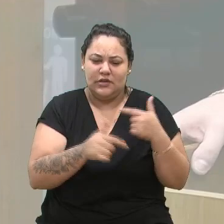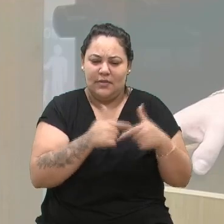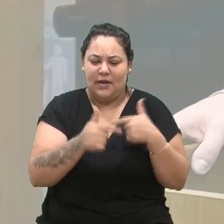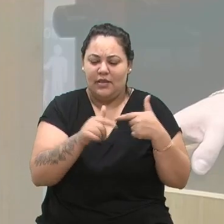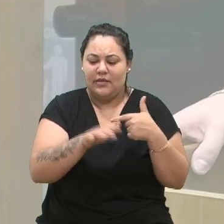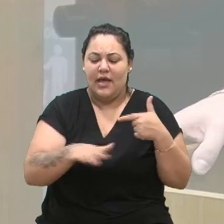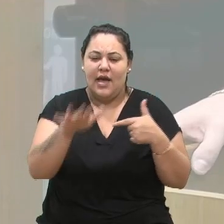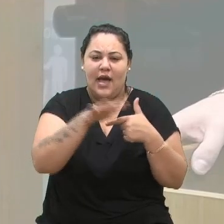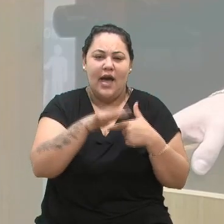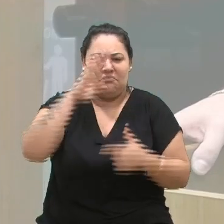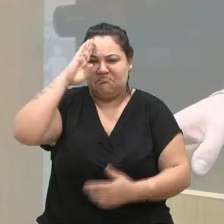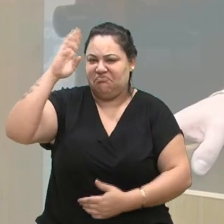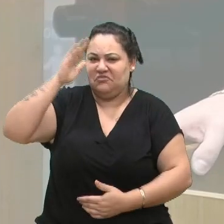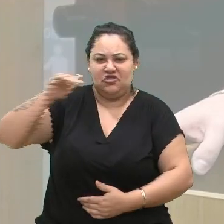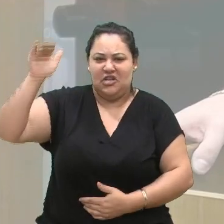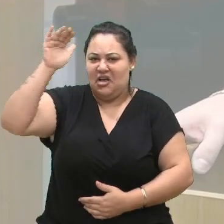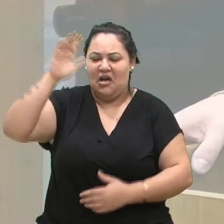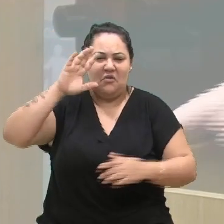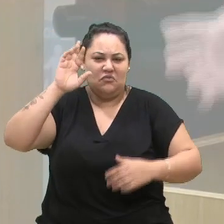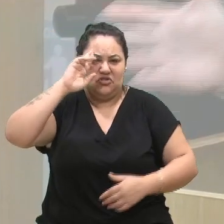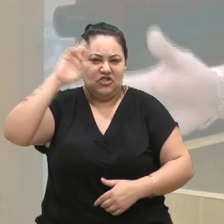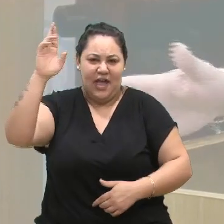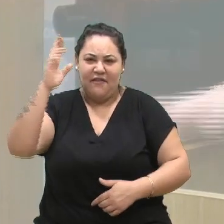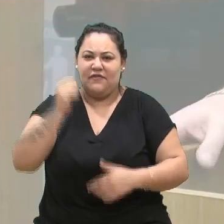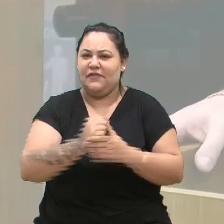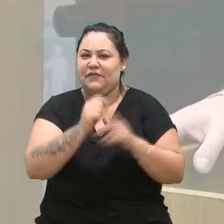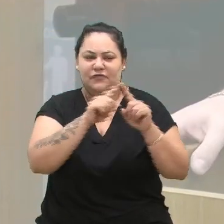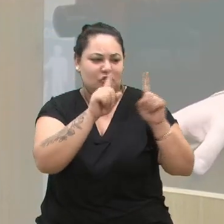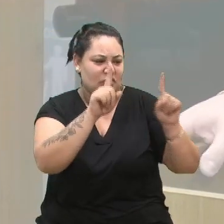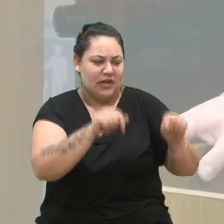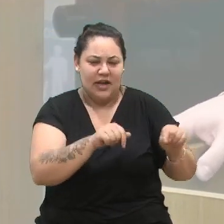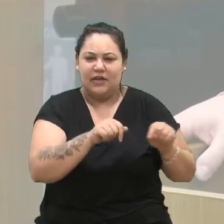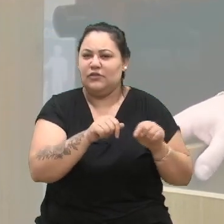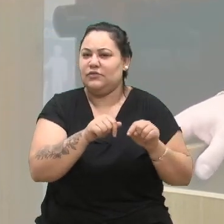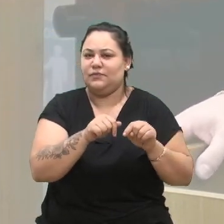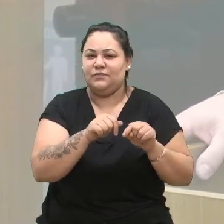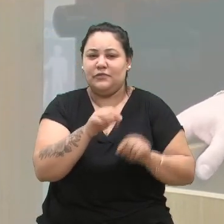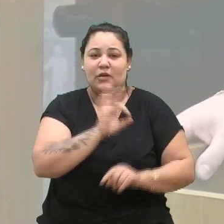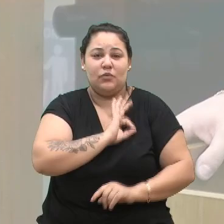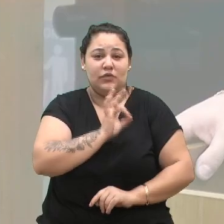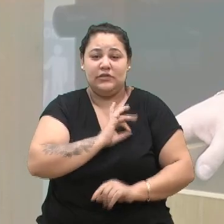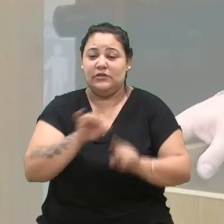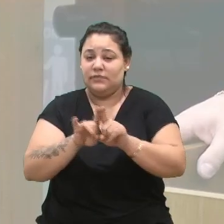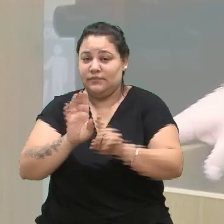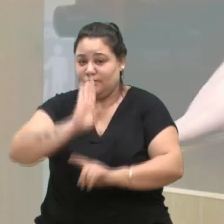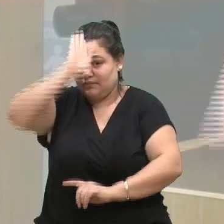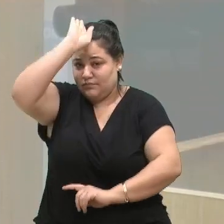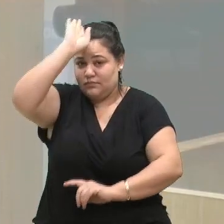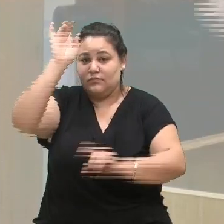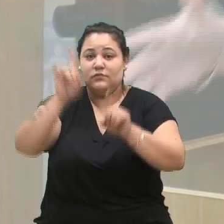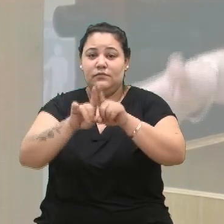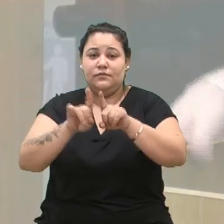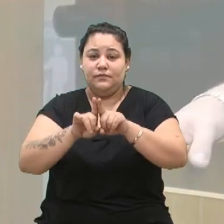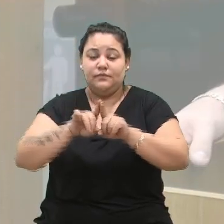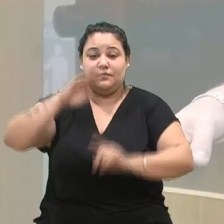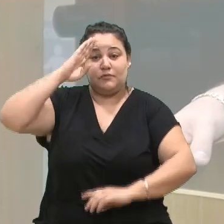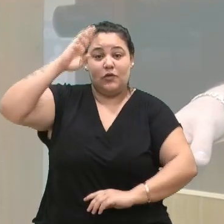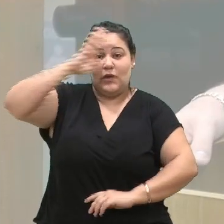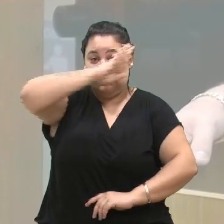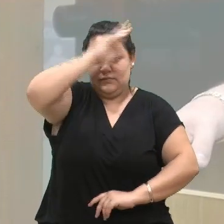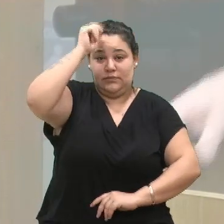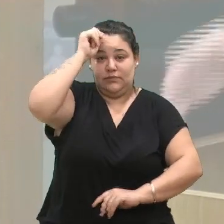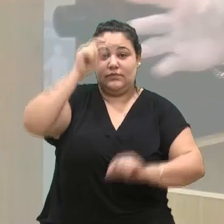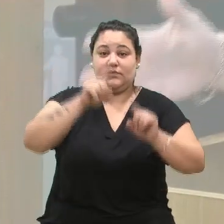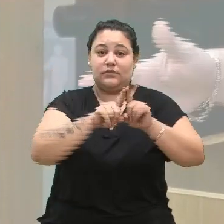pública, comandantes gerais, tanto da Polícia Militar quanto dos Bombeiros Militares, as guardas